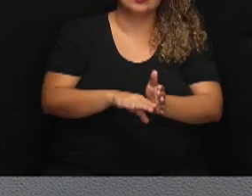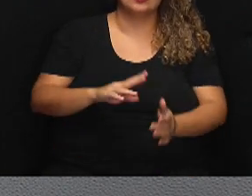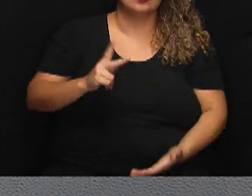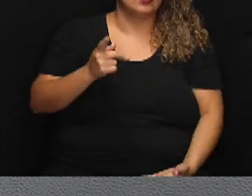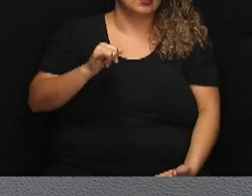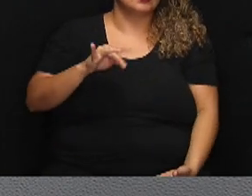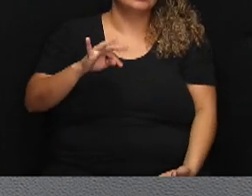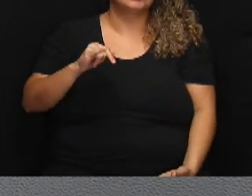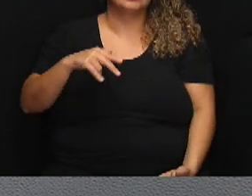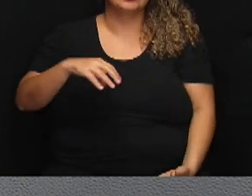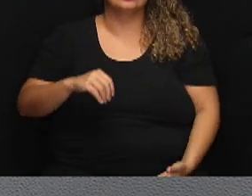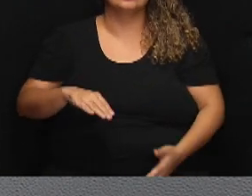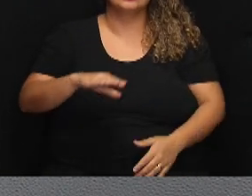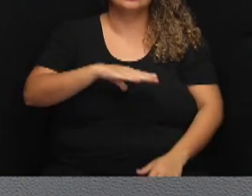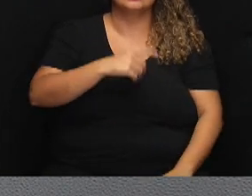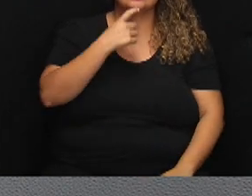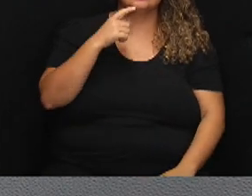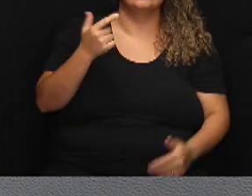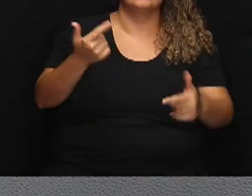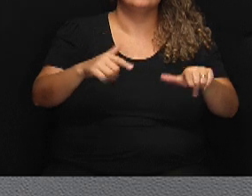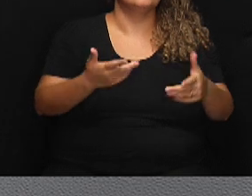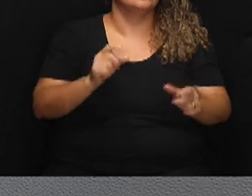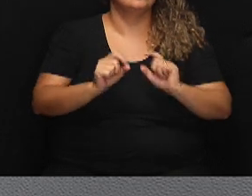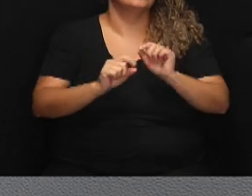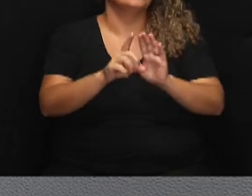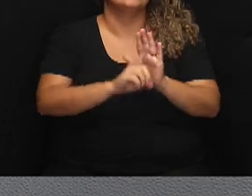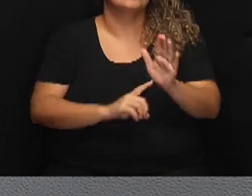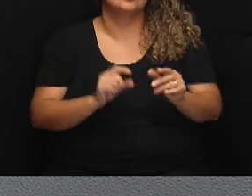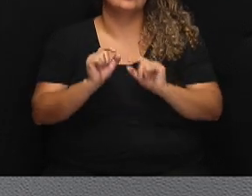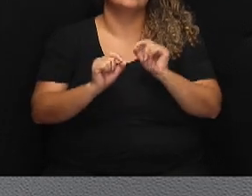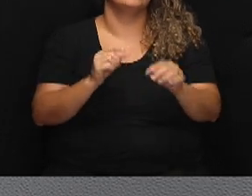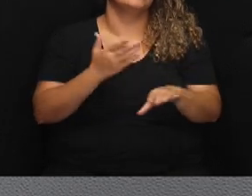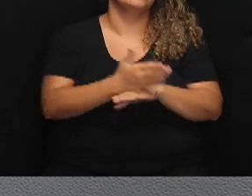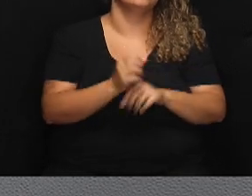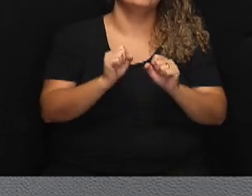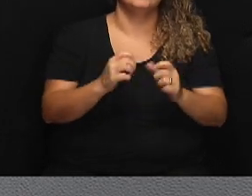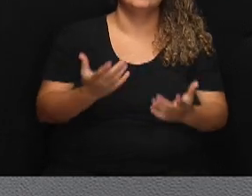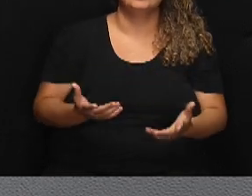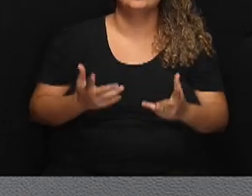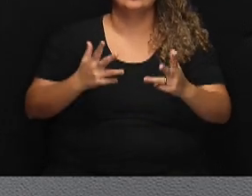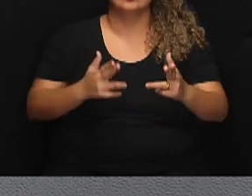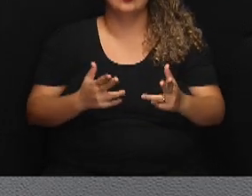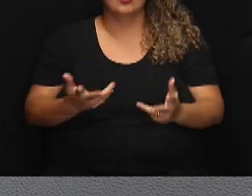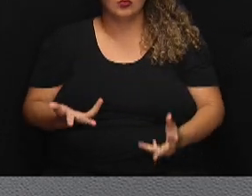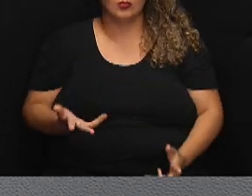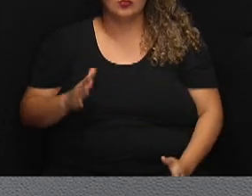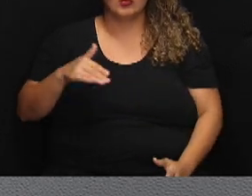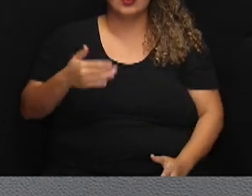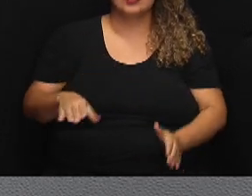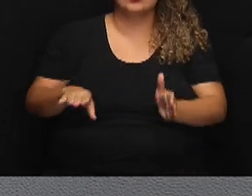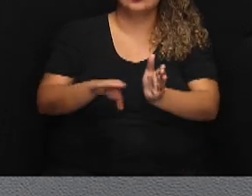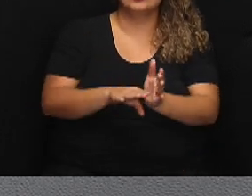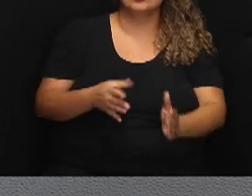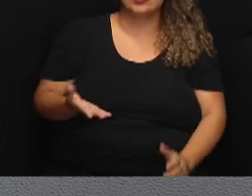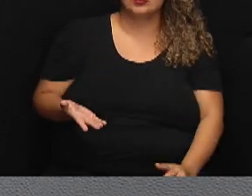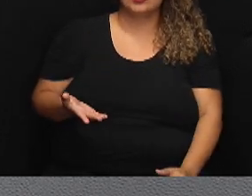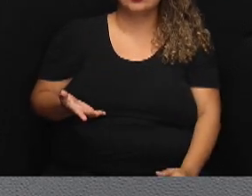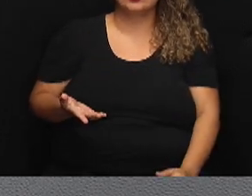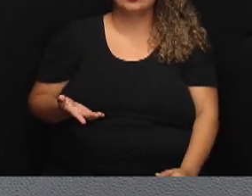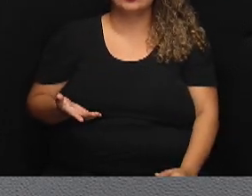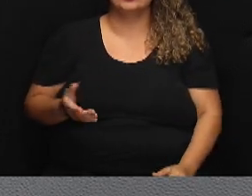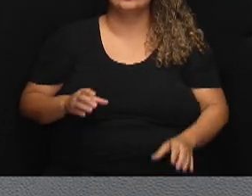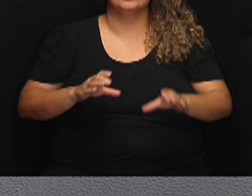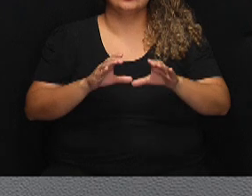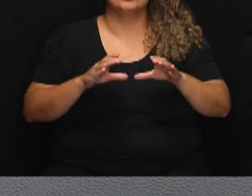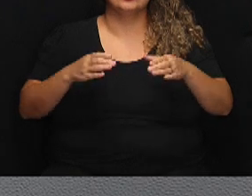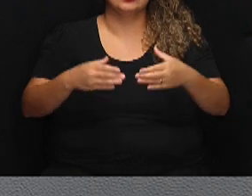cidade de Campinas, para onde ele vai, o que ele tem direito, né? O que ele pode acessar. A mesma coisa quando chega, por exemplo, a